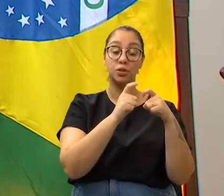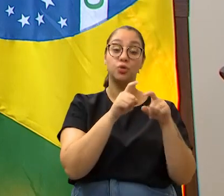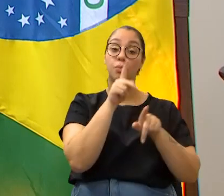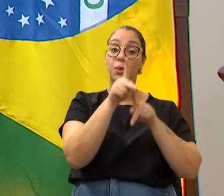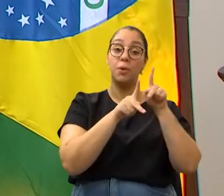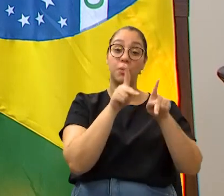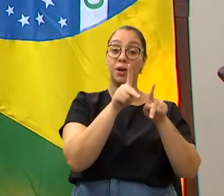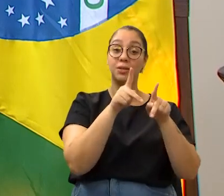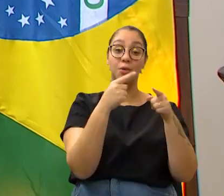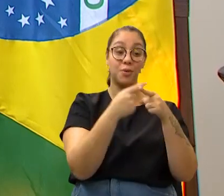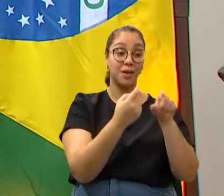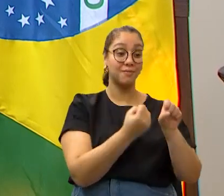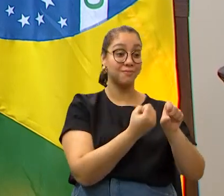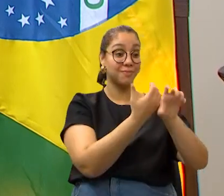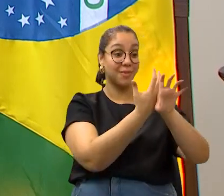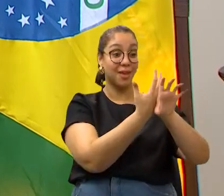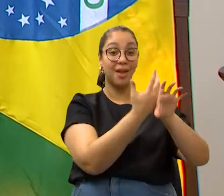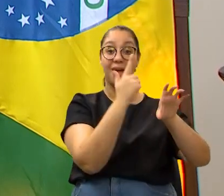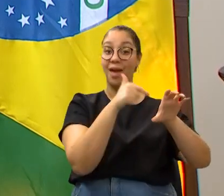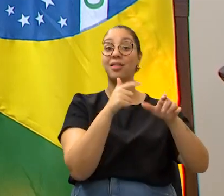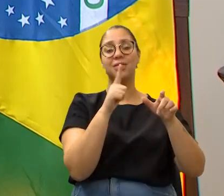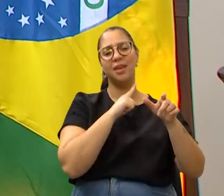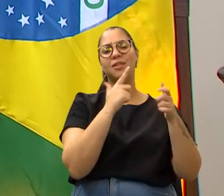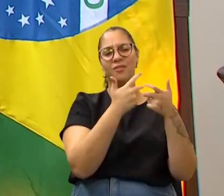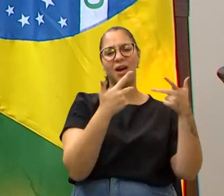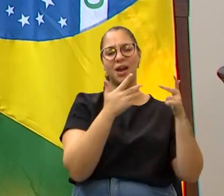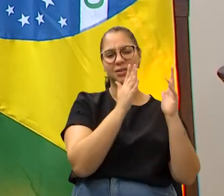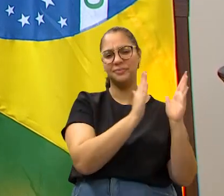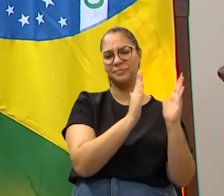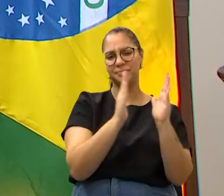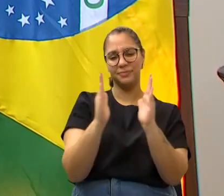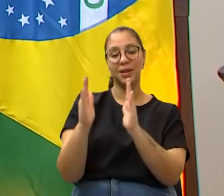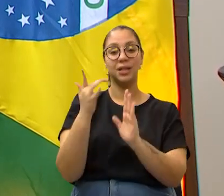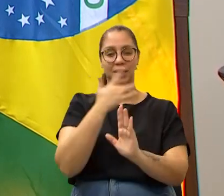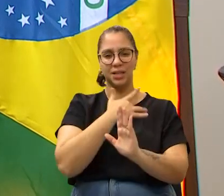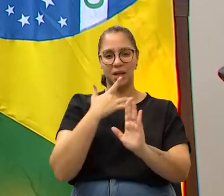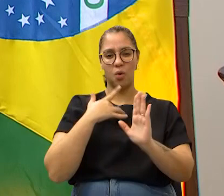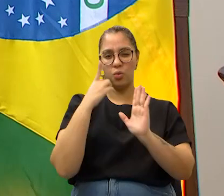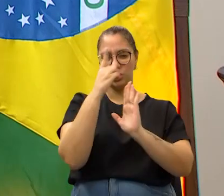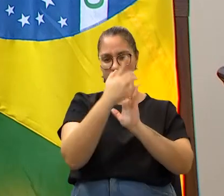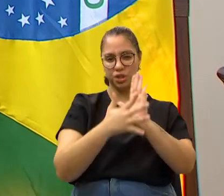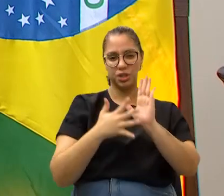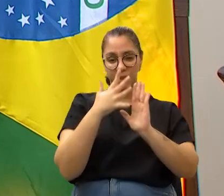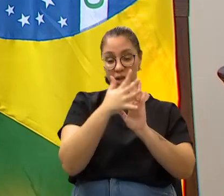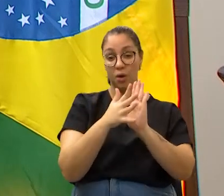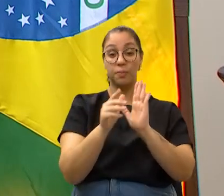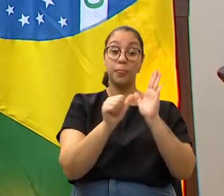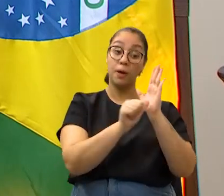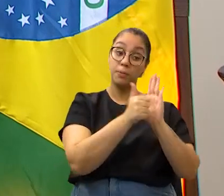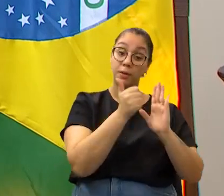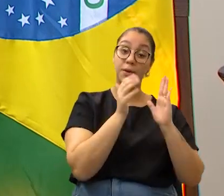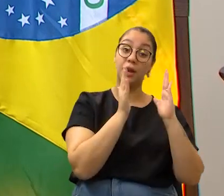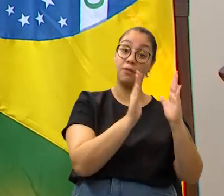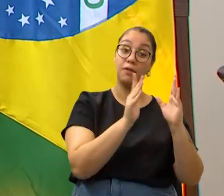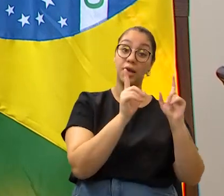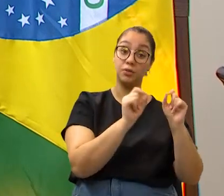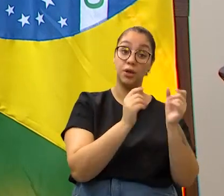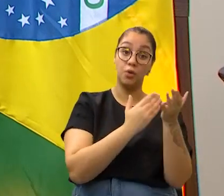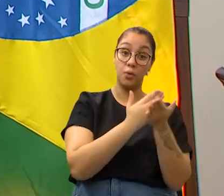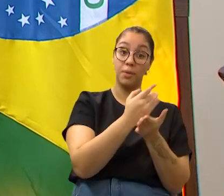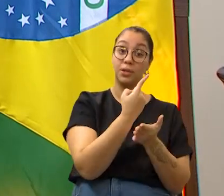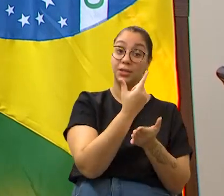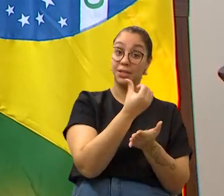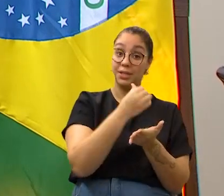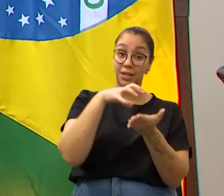população. Eu acho que ele tem um formato, são várias etapas esse Saúde Digital. A primeira, começando nessas